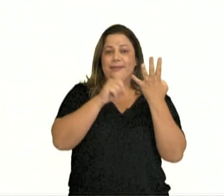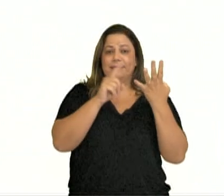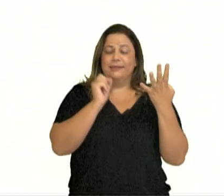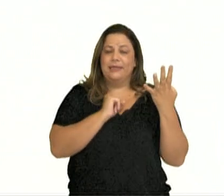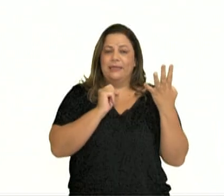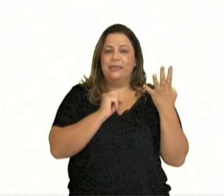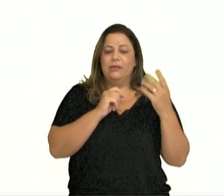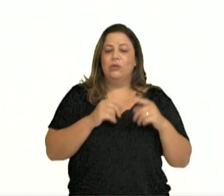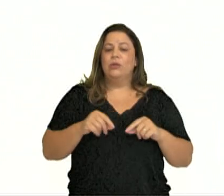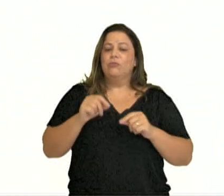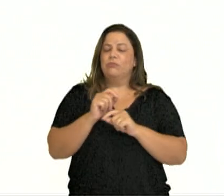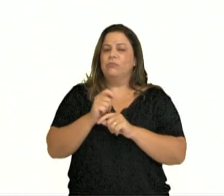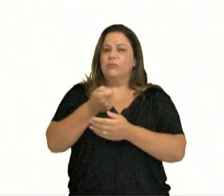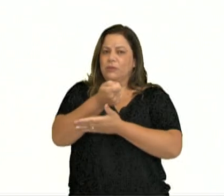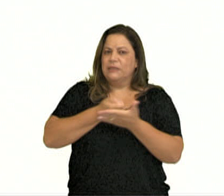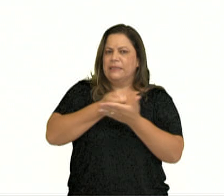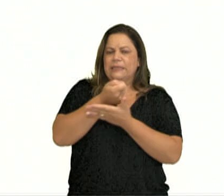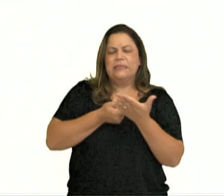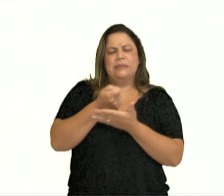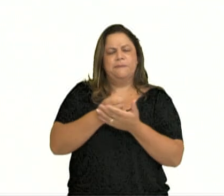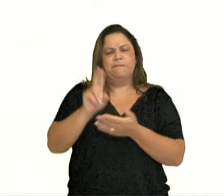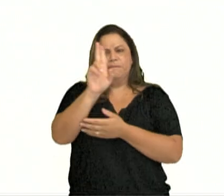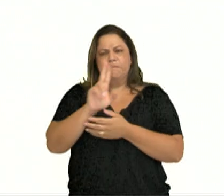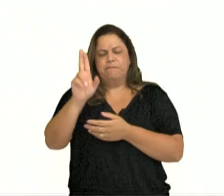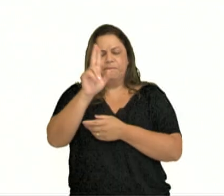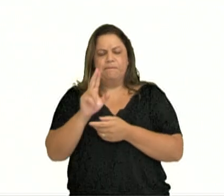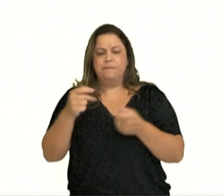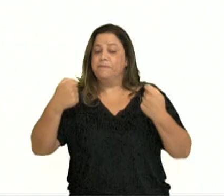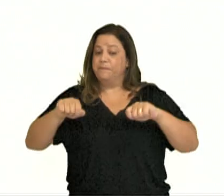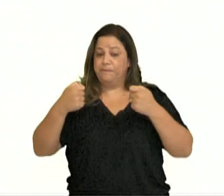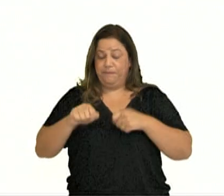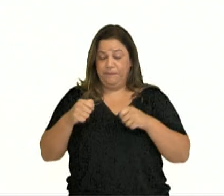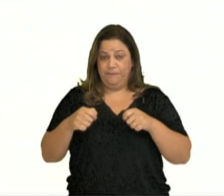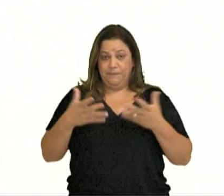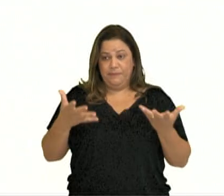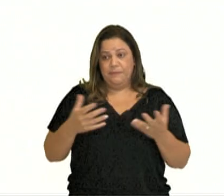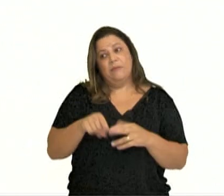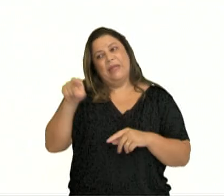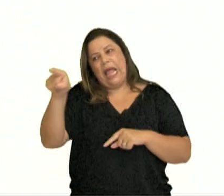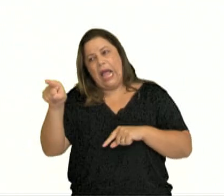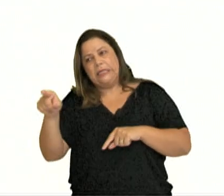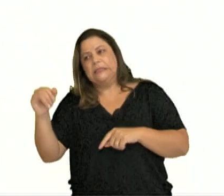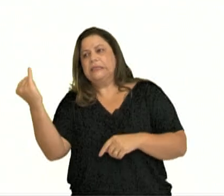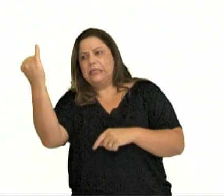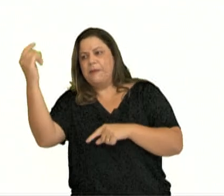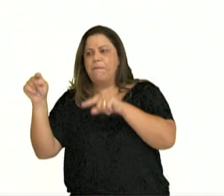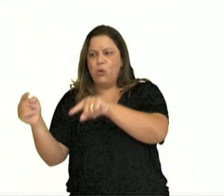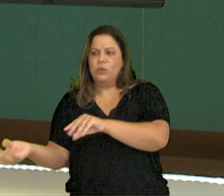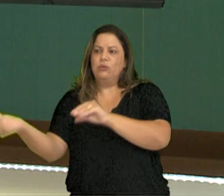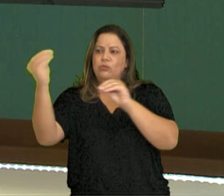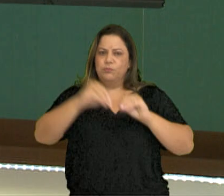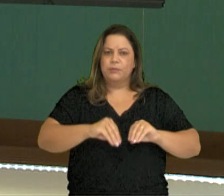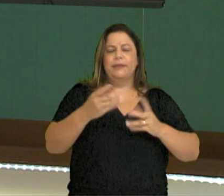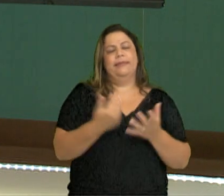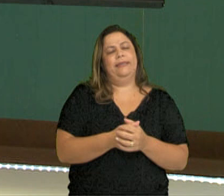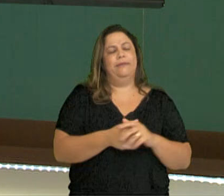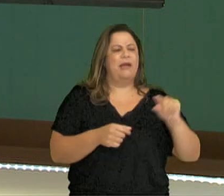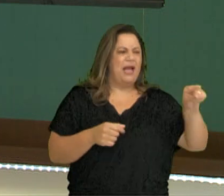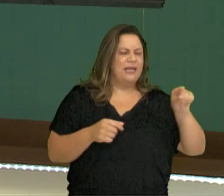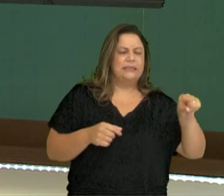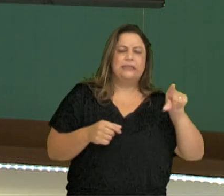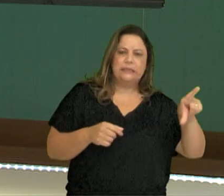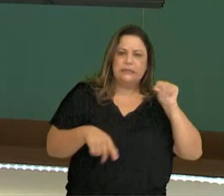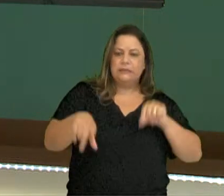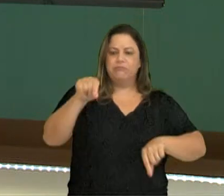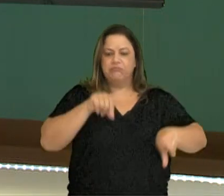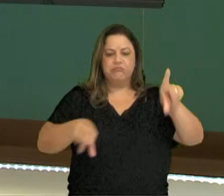compositor utiliza os instrumentos de acordo com a necessidade. Se ele julgar ser necessário mais instrumentos de percussão,